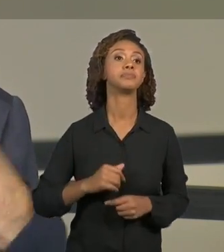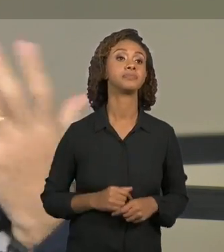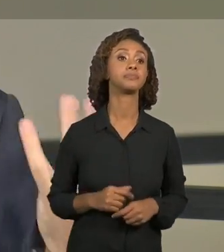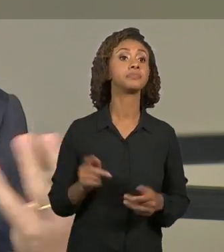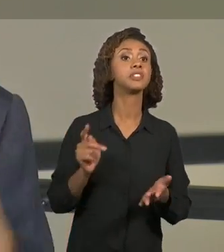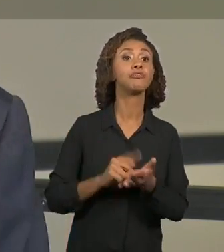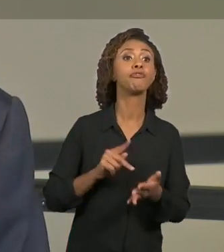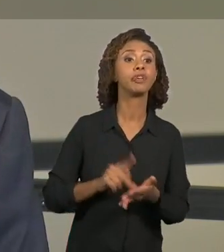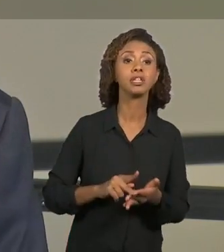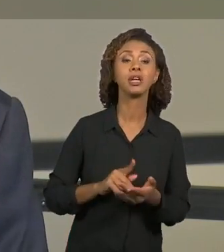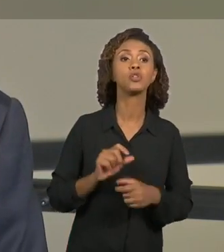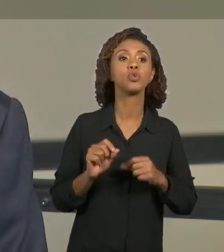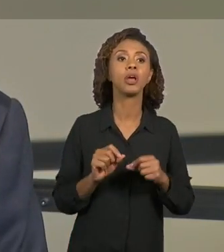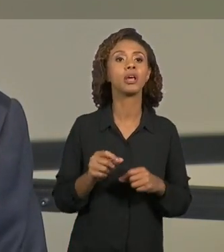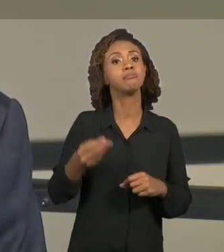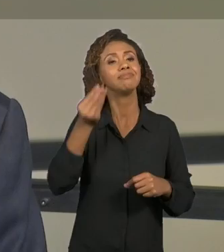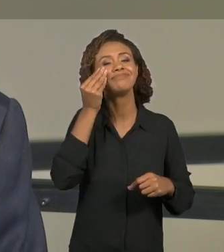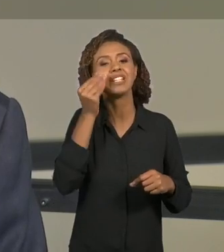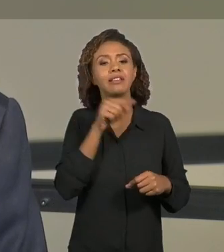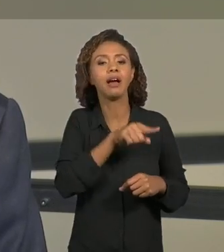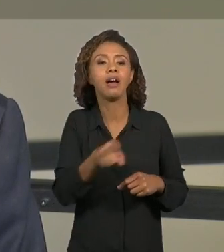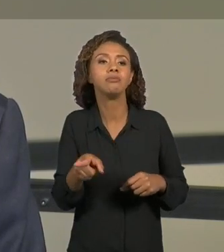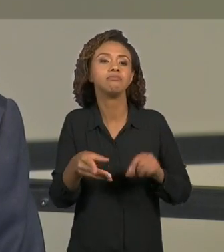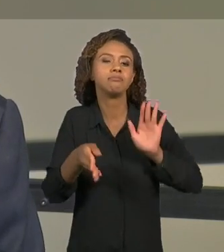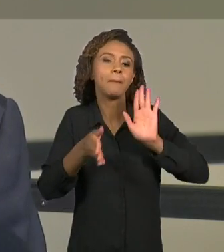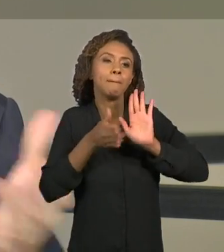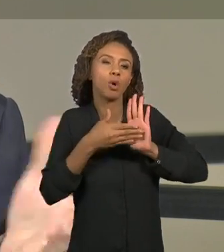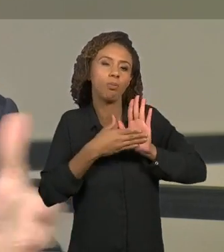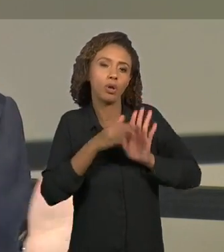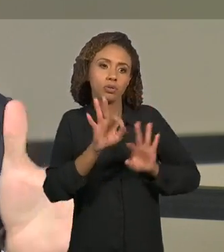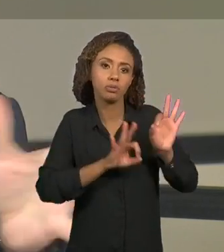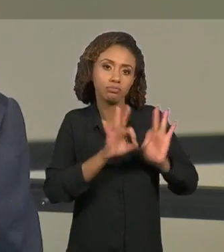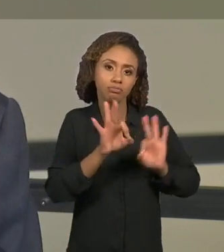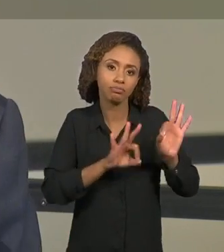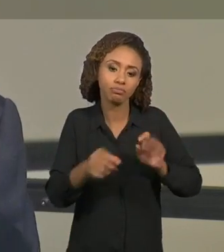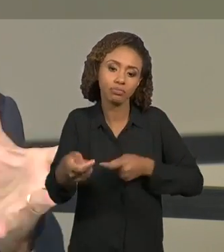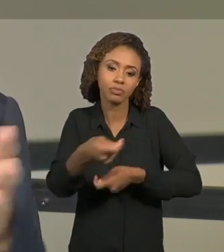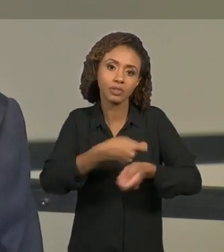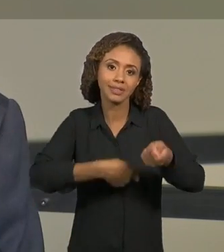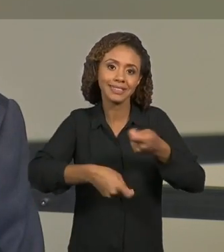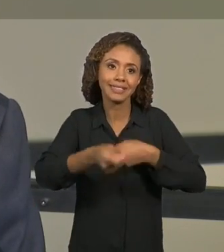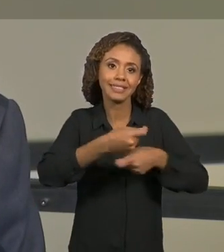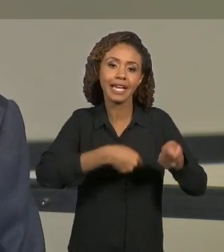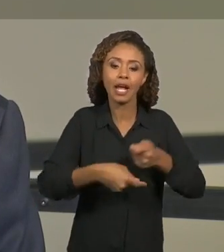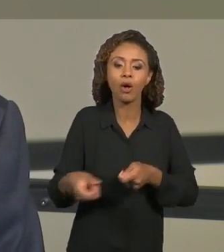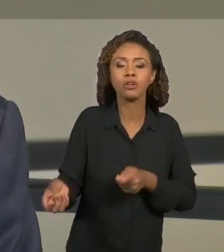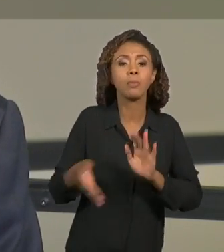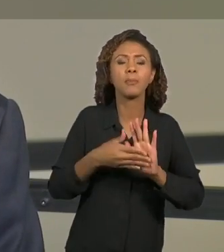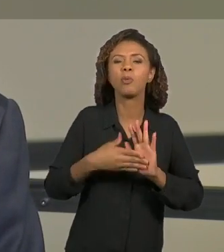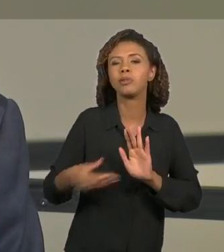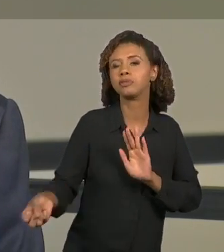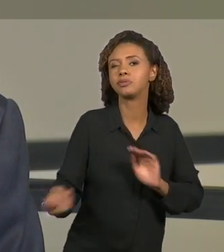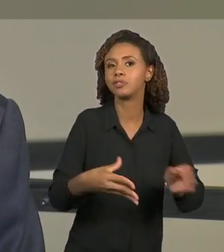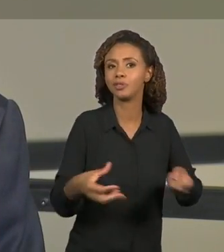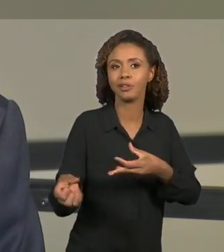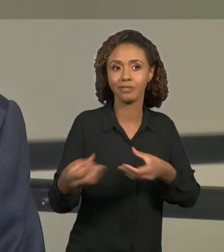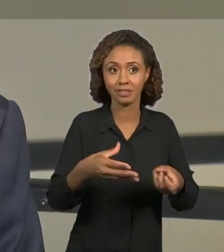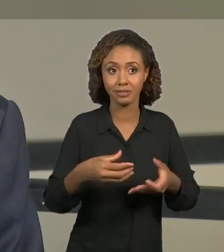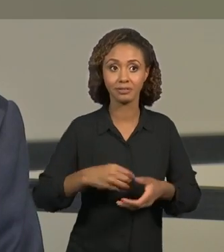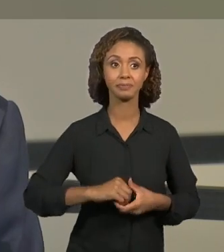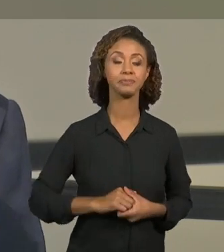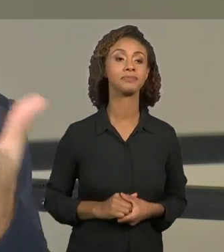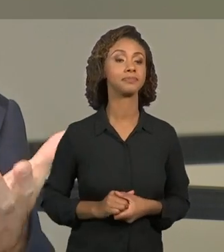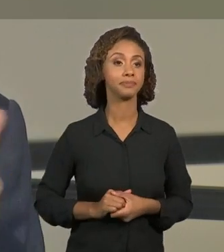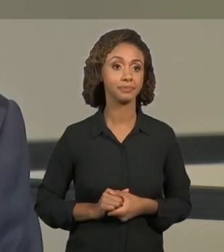você propor um plano de negócio ao final né para uma renovação na proposta de inovação né então